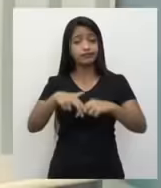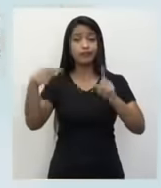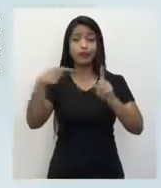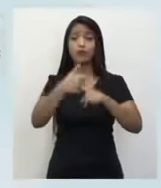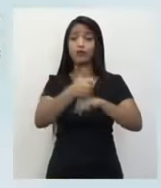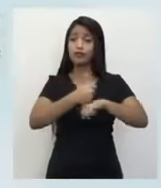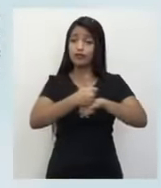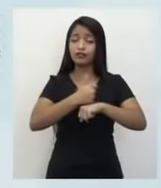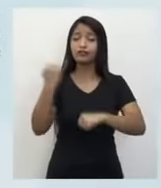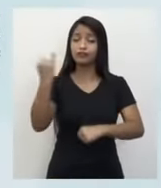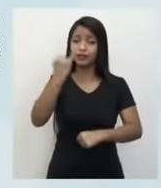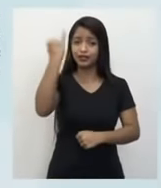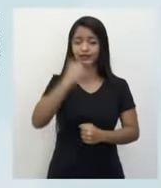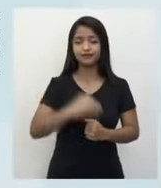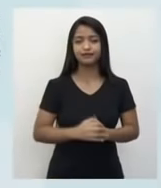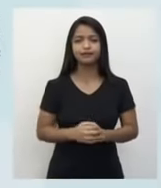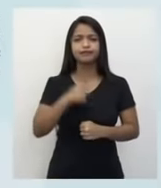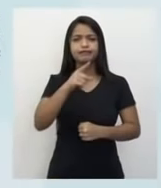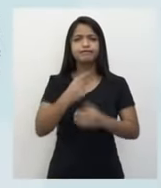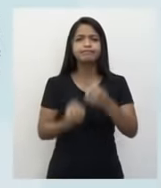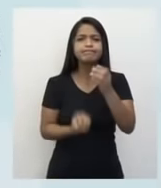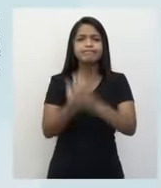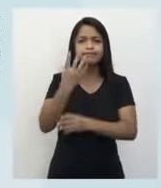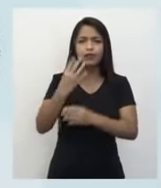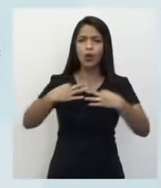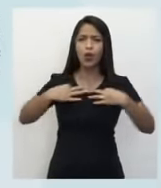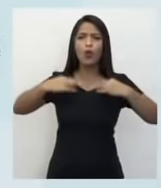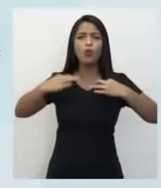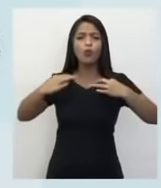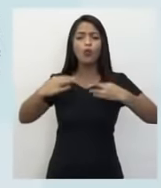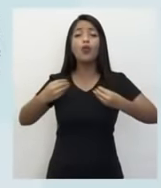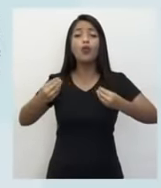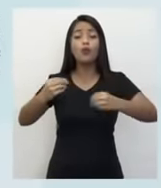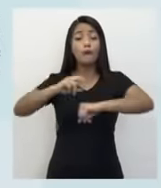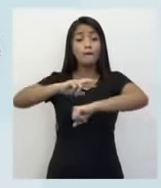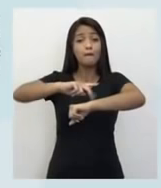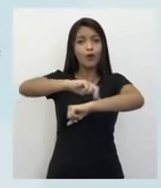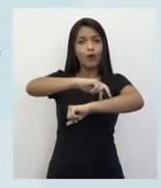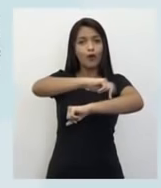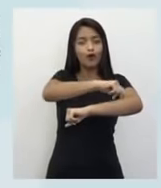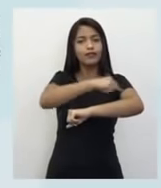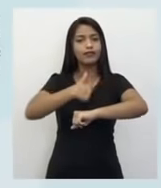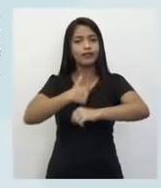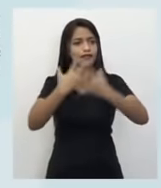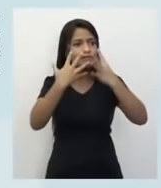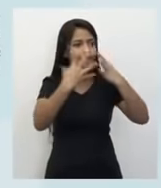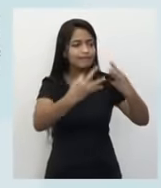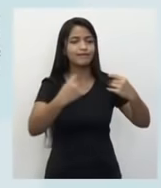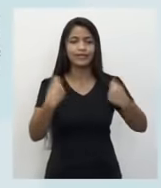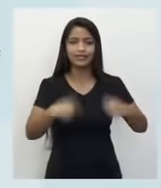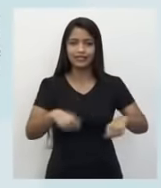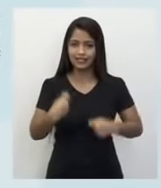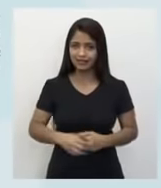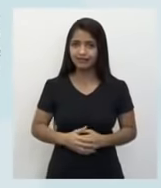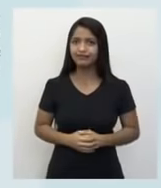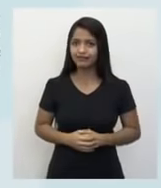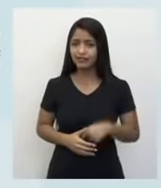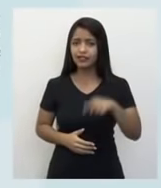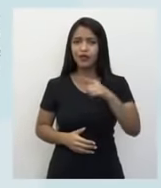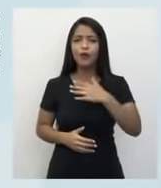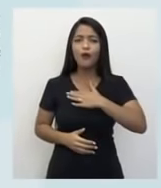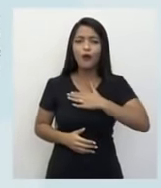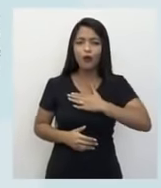de figurinos, é necessário estar focado nas novidades do mundo da moda. Quem gosta, quem já gosta de moda, quem já gosta de